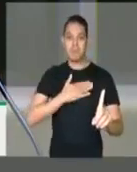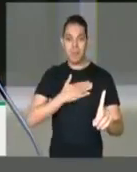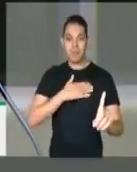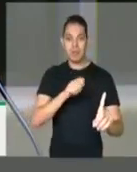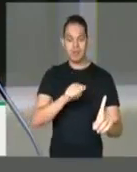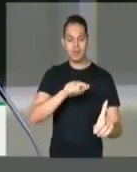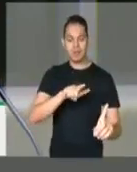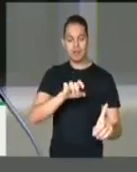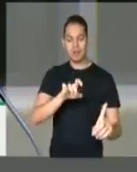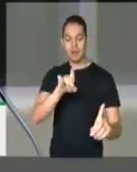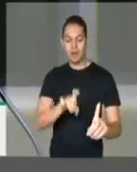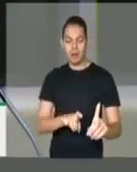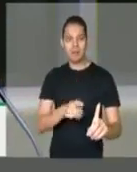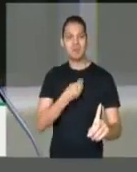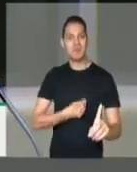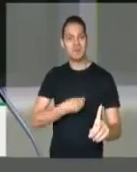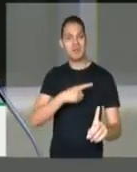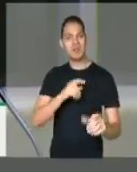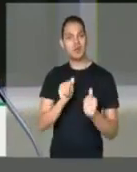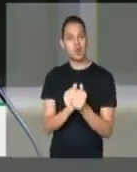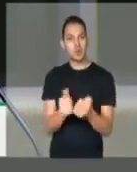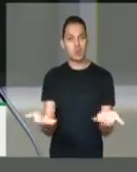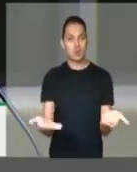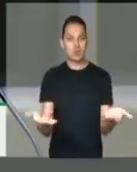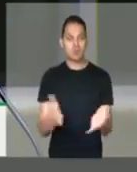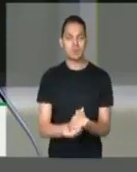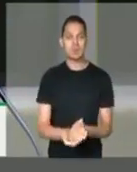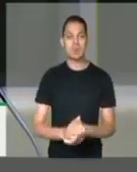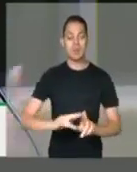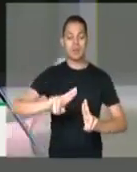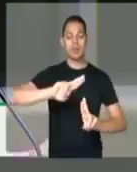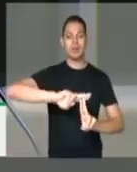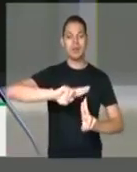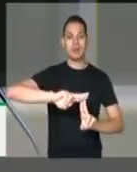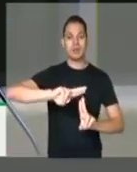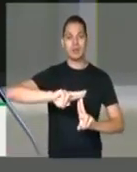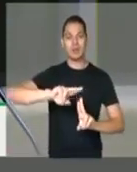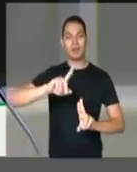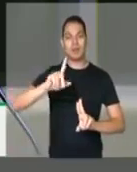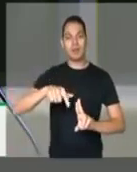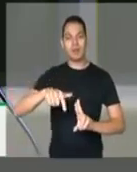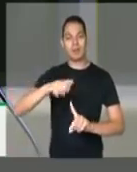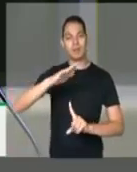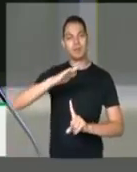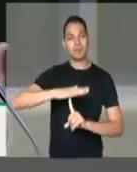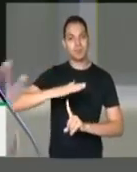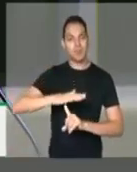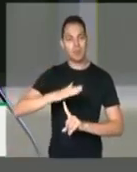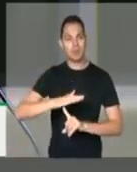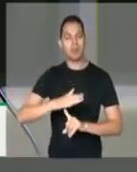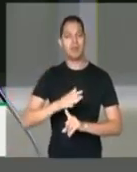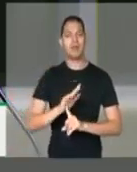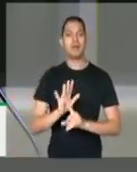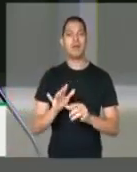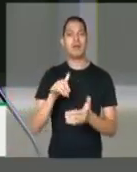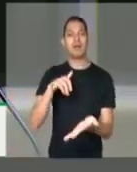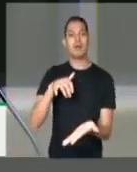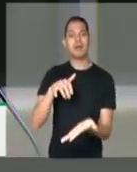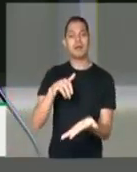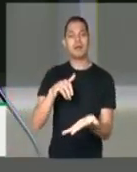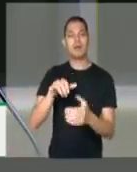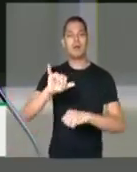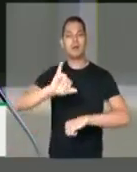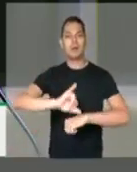inclusive está conosco. E dizer que a nossa UTF-PR permeia todo o estado do Paraná, né? Está instalada